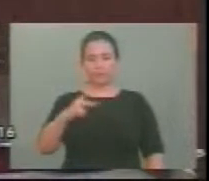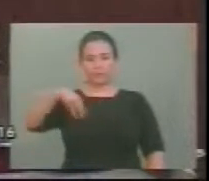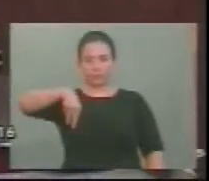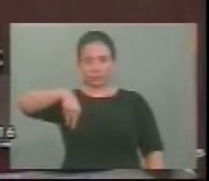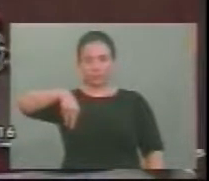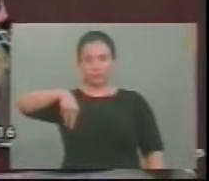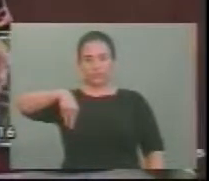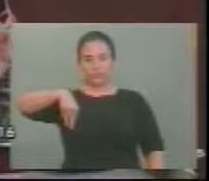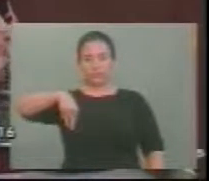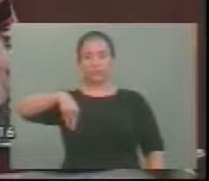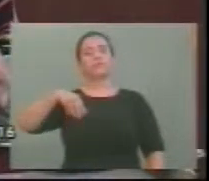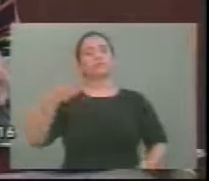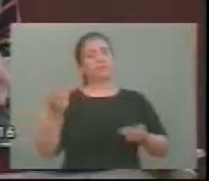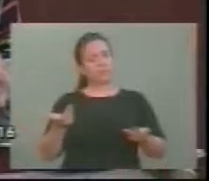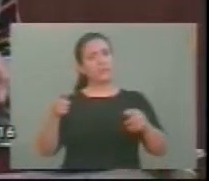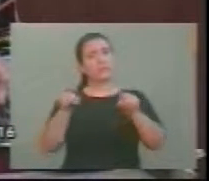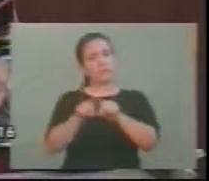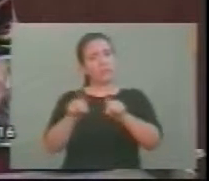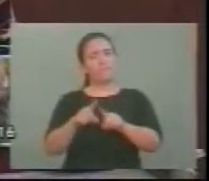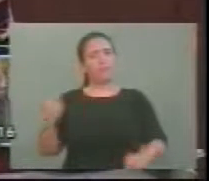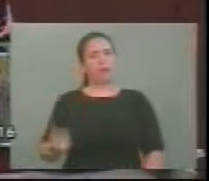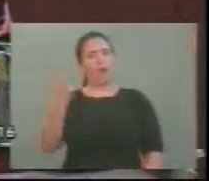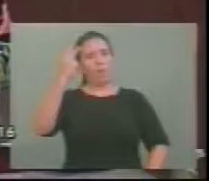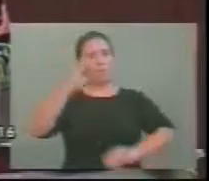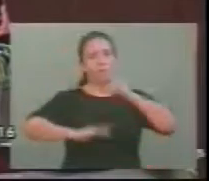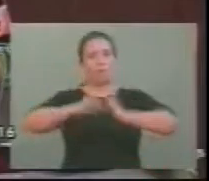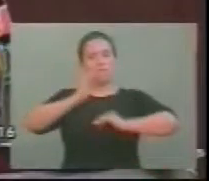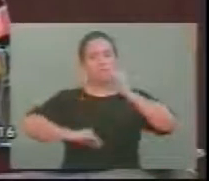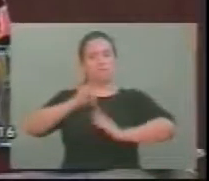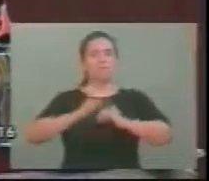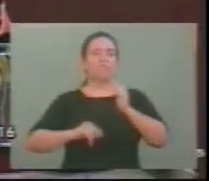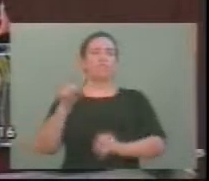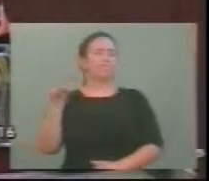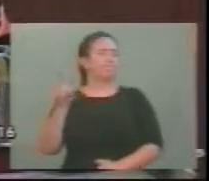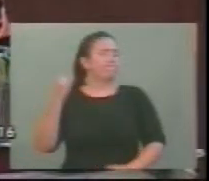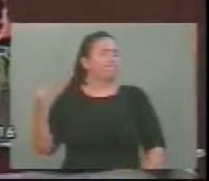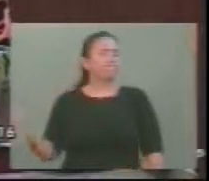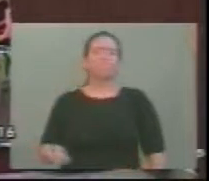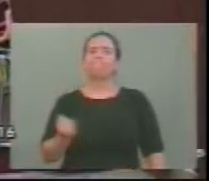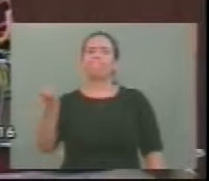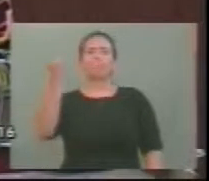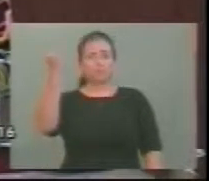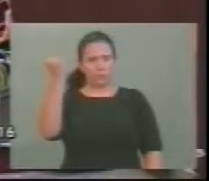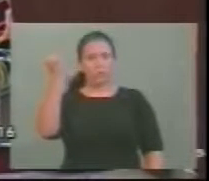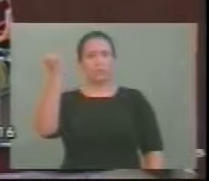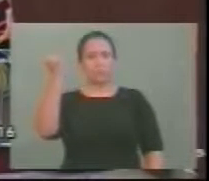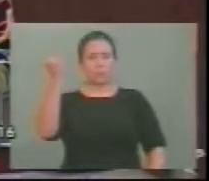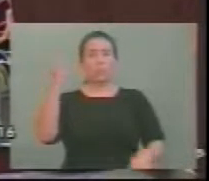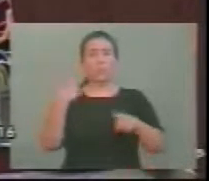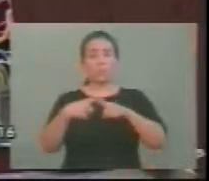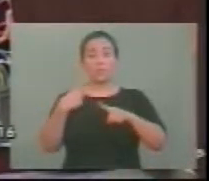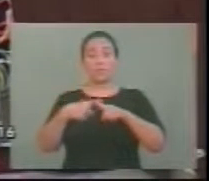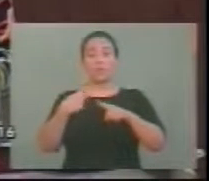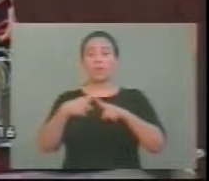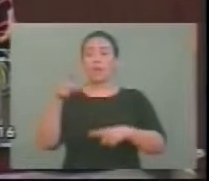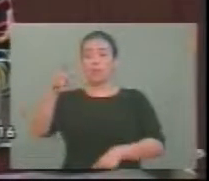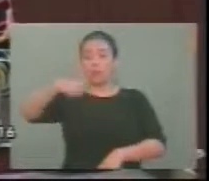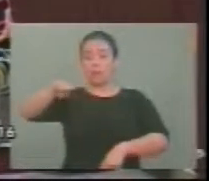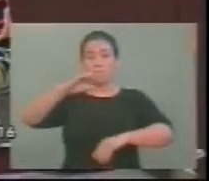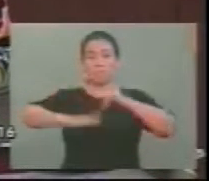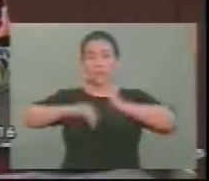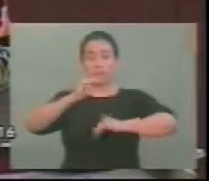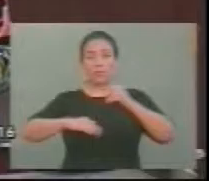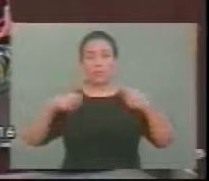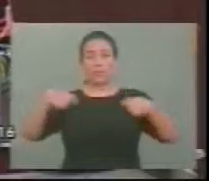parlamentar também elogiou o lançamento de edital para a realização de concurso visando ampliar o efetivo da Polícia Militar em